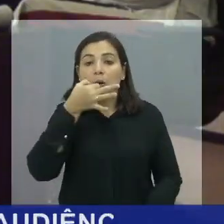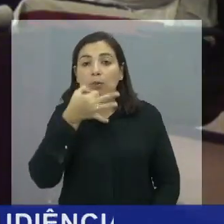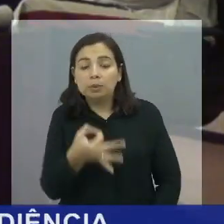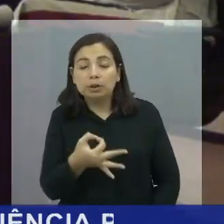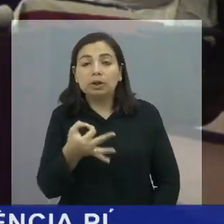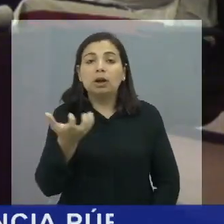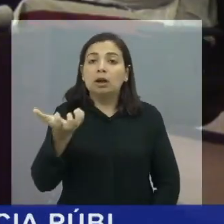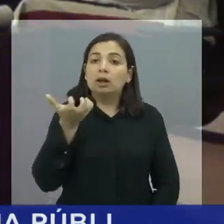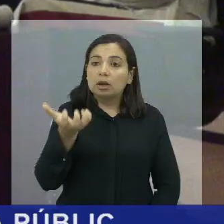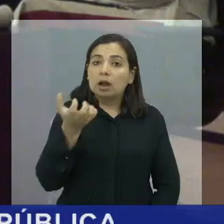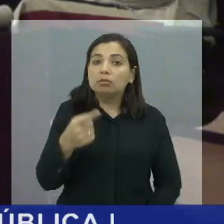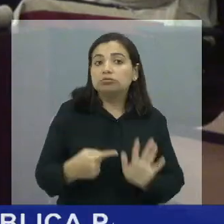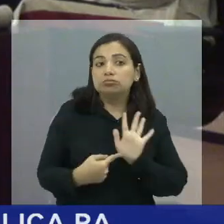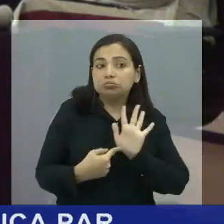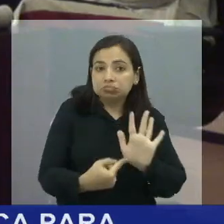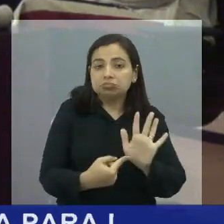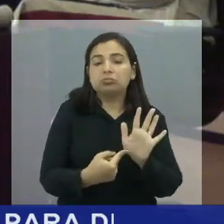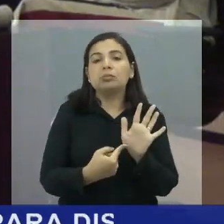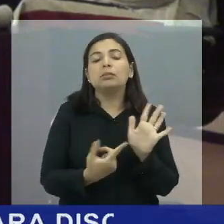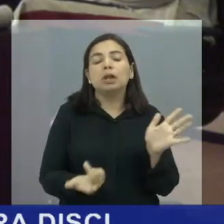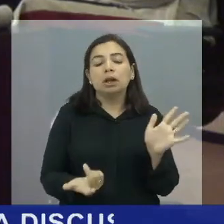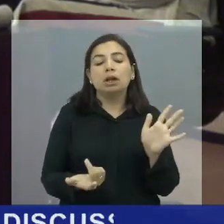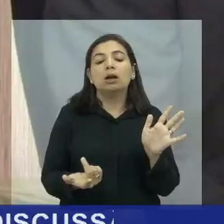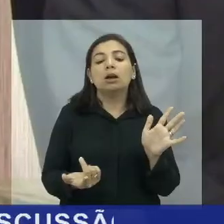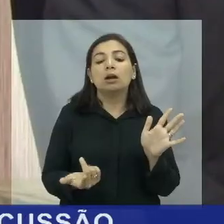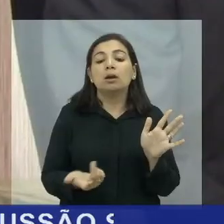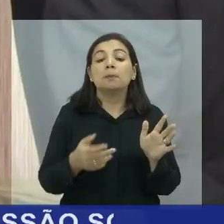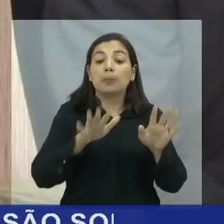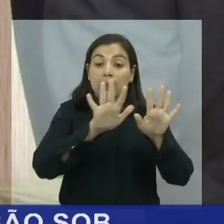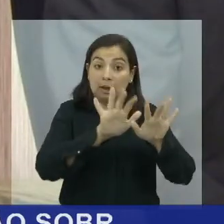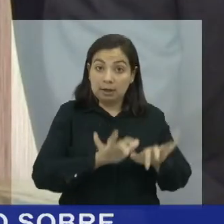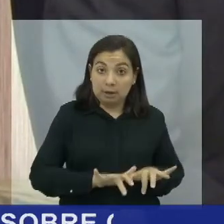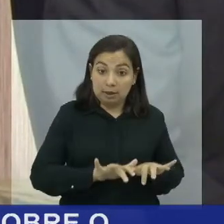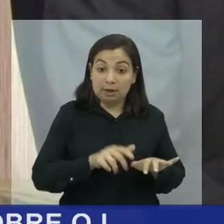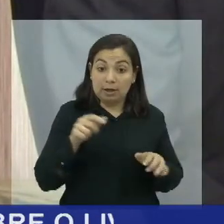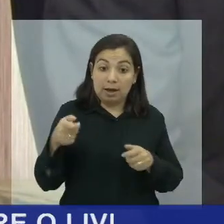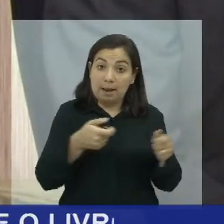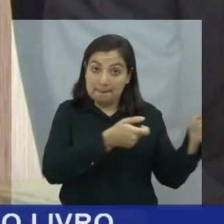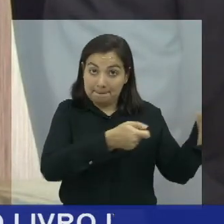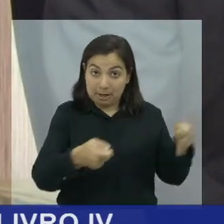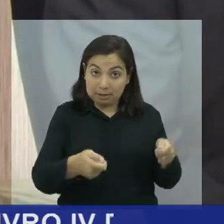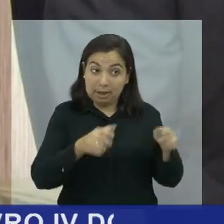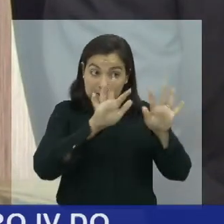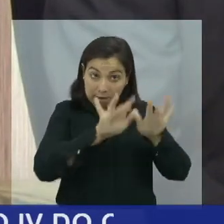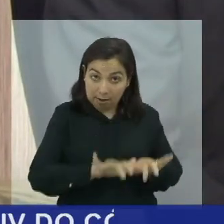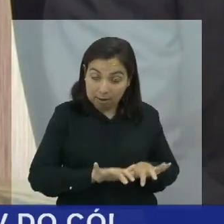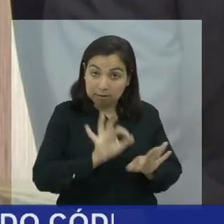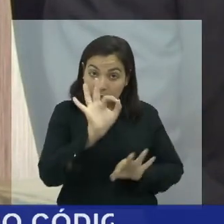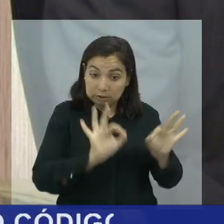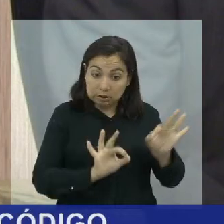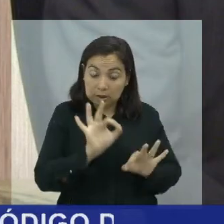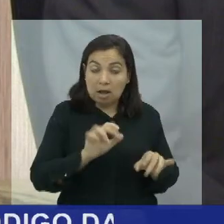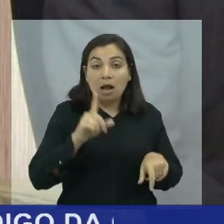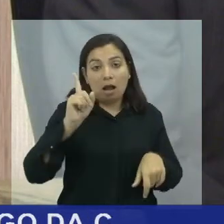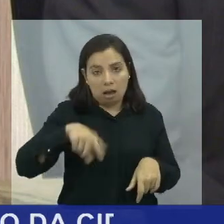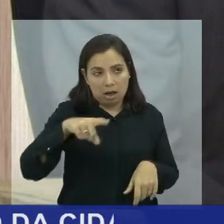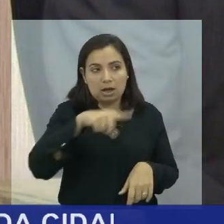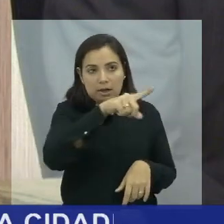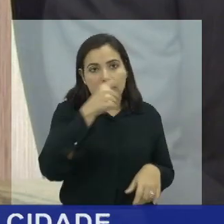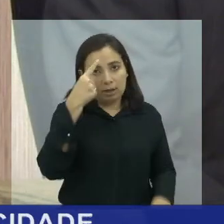sugestões. O relator desta matéria é o vereador Renan Colares, que está aqui ao nosso